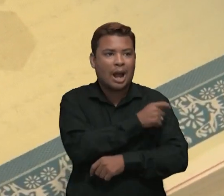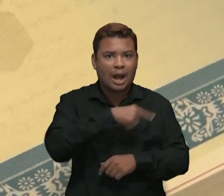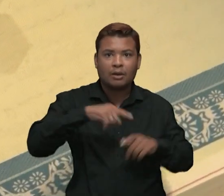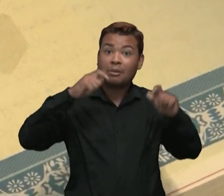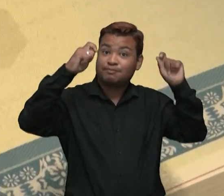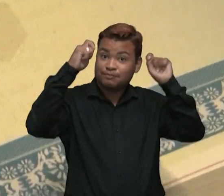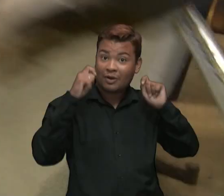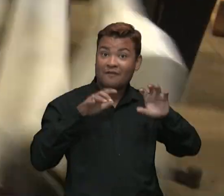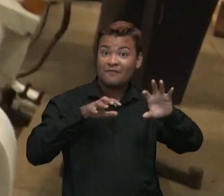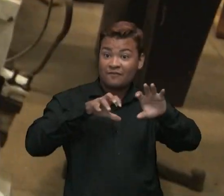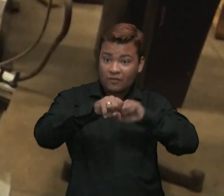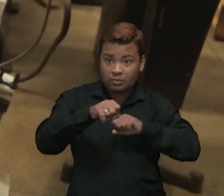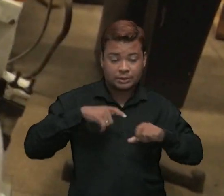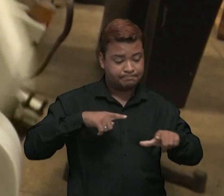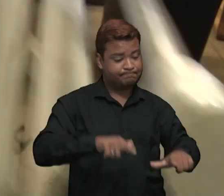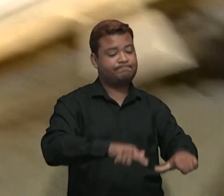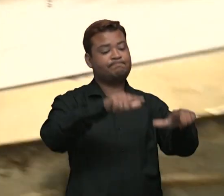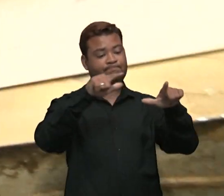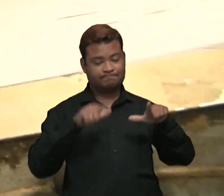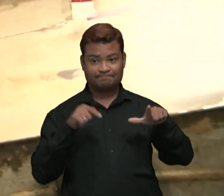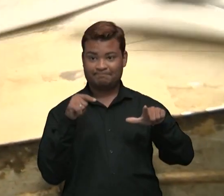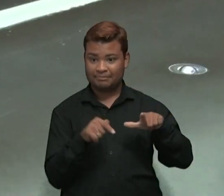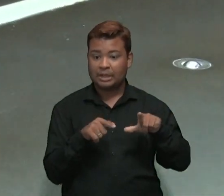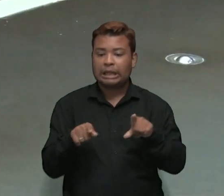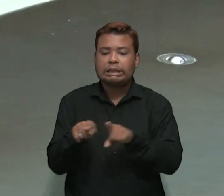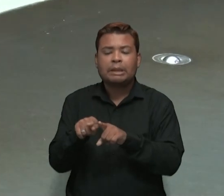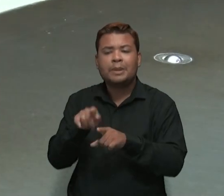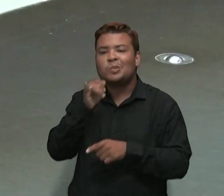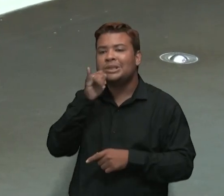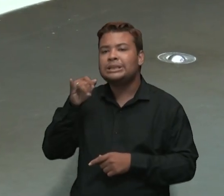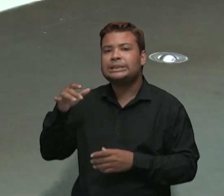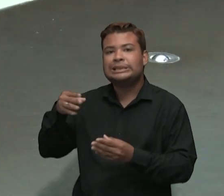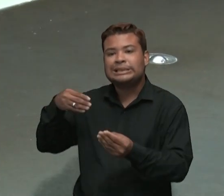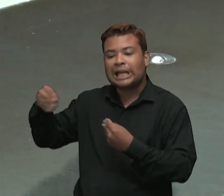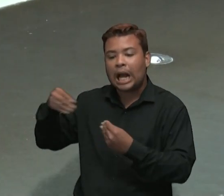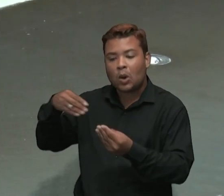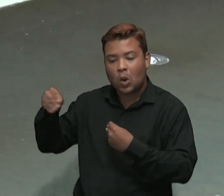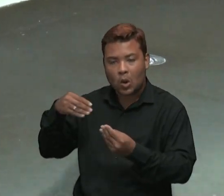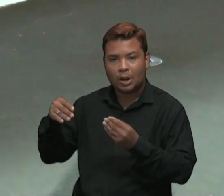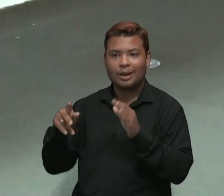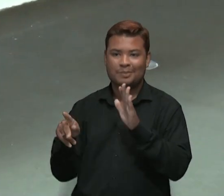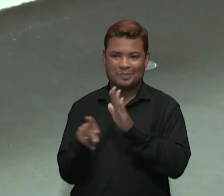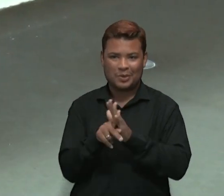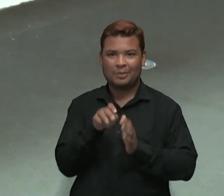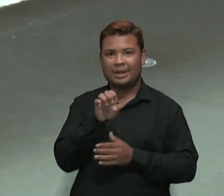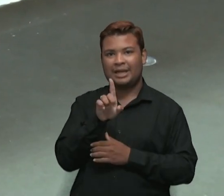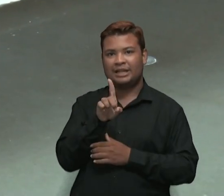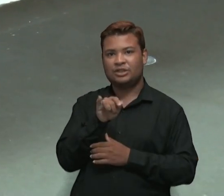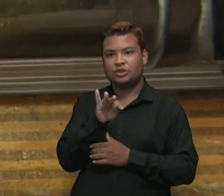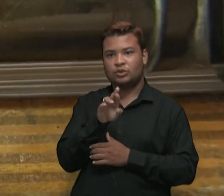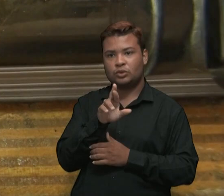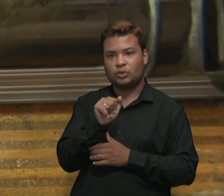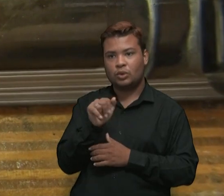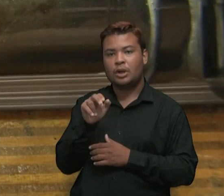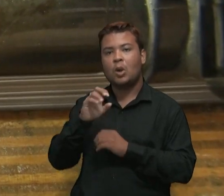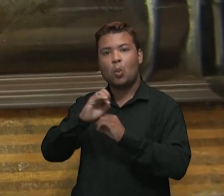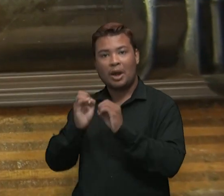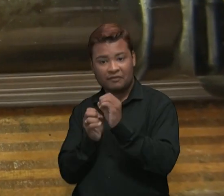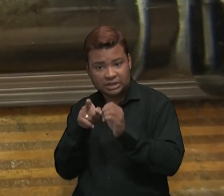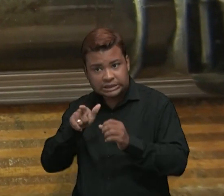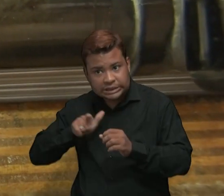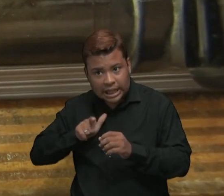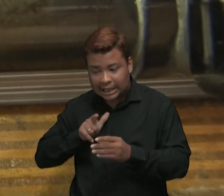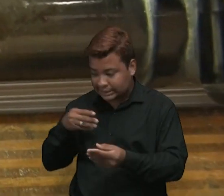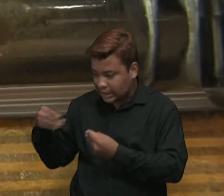formandos recebem até sacolas que, por exemplo, a editora UFG usa na venda de livros, sacolas de papel,